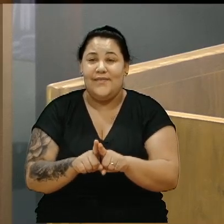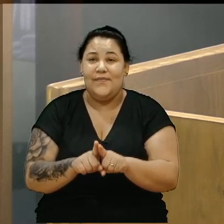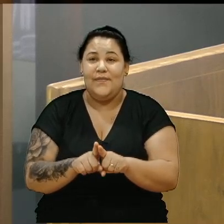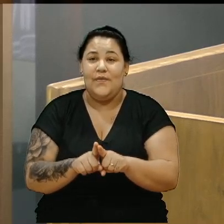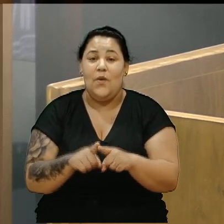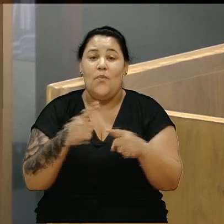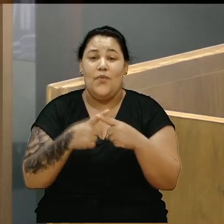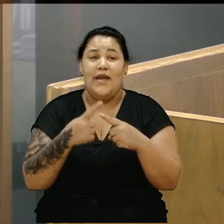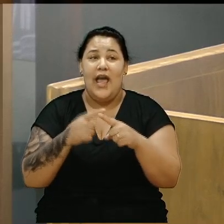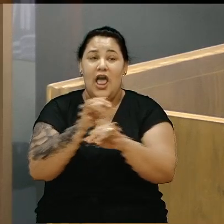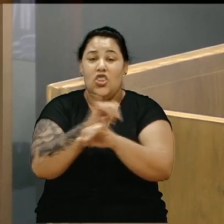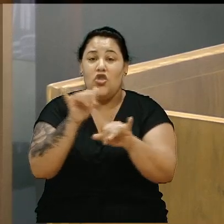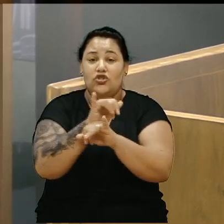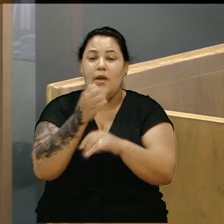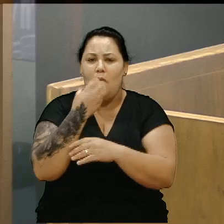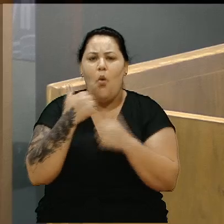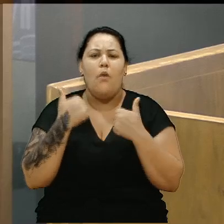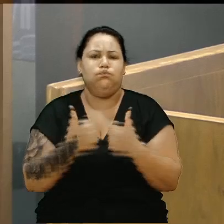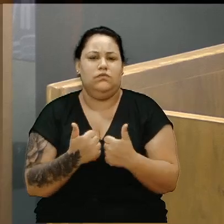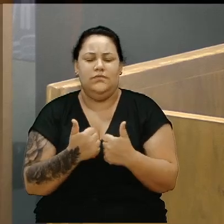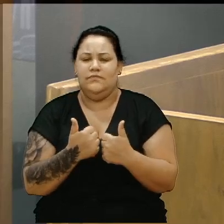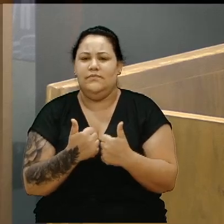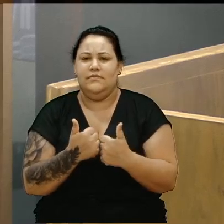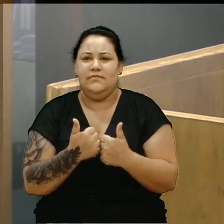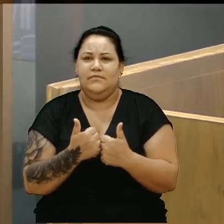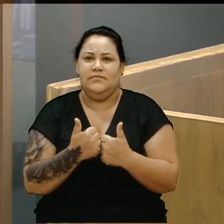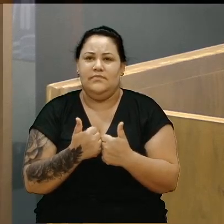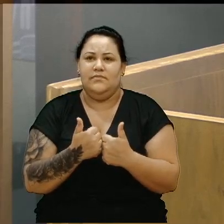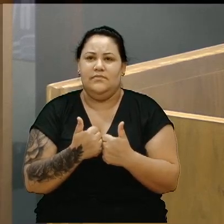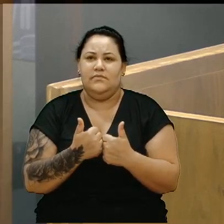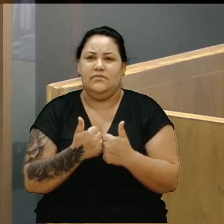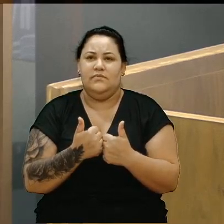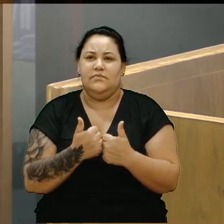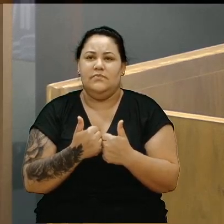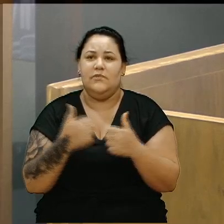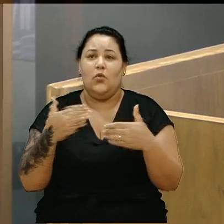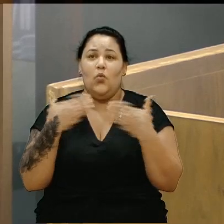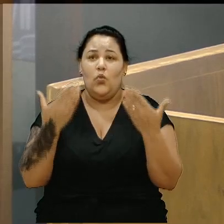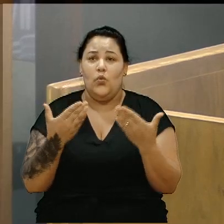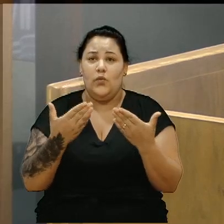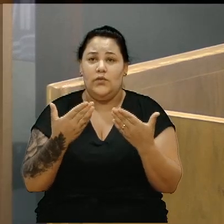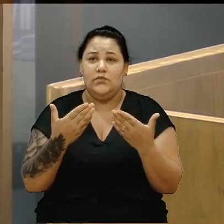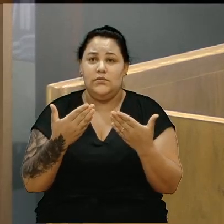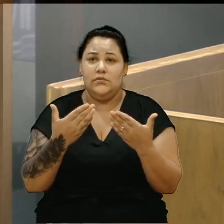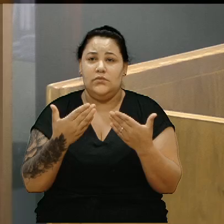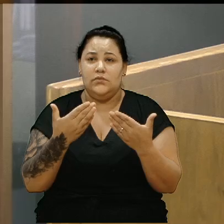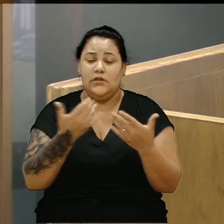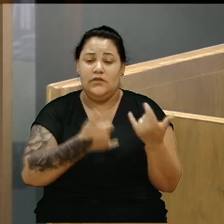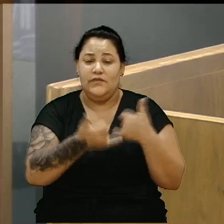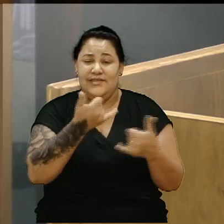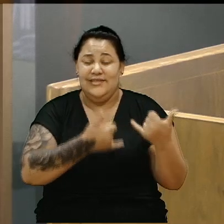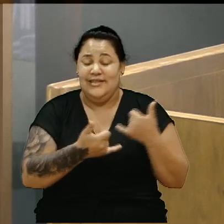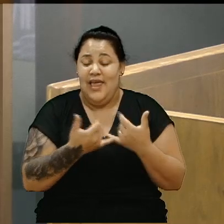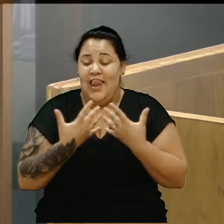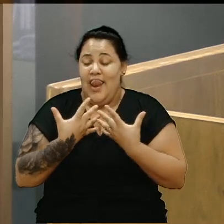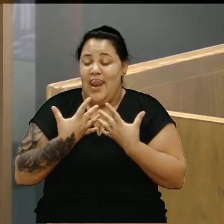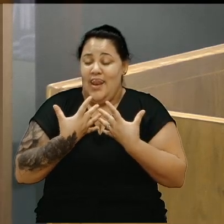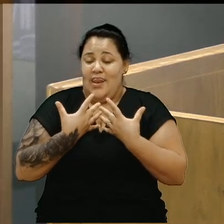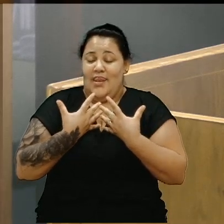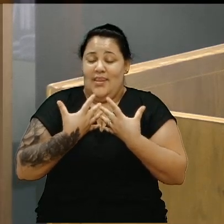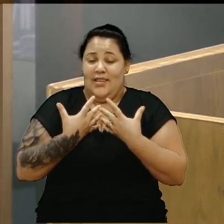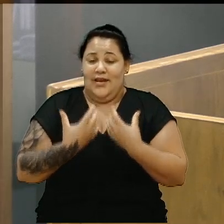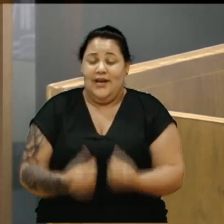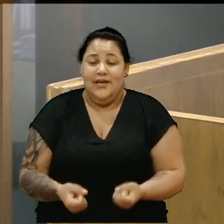as notícias são boas, está tudo certo. E quando as notícias nos dão um desgaste, vereadora Andressa, Vossa Excelência, que passou por